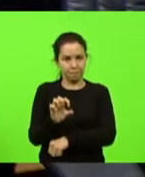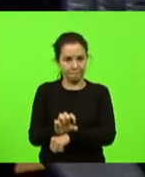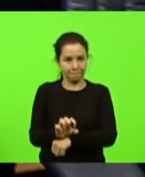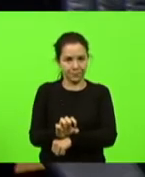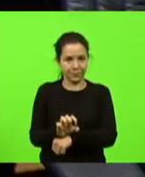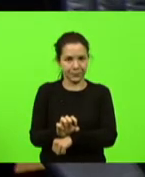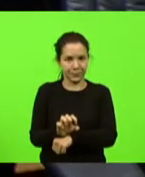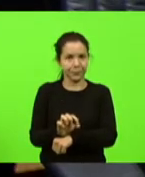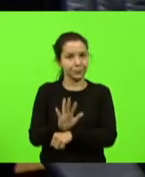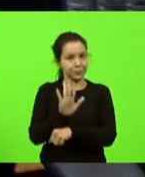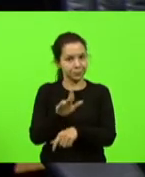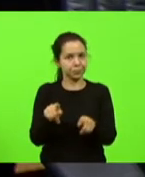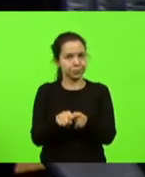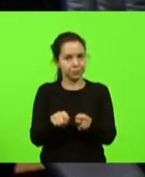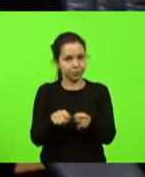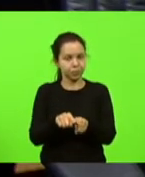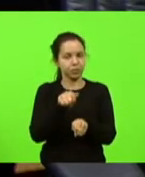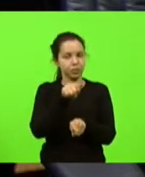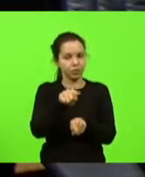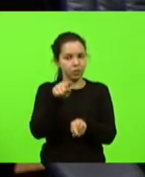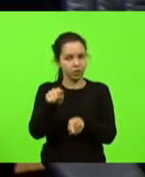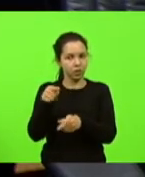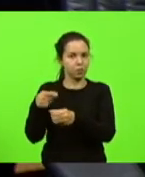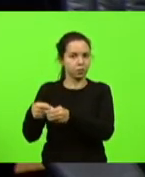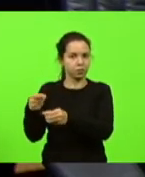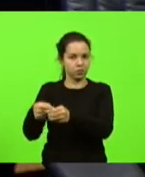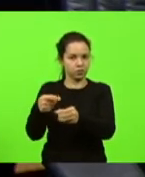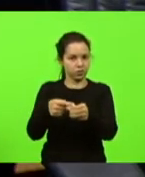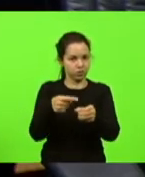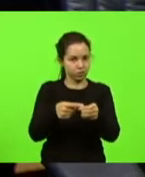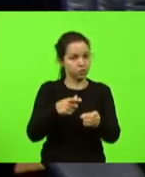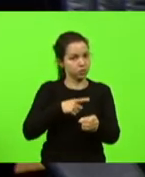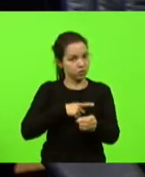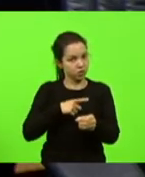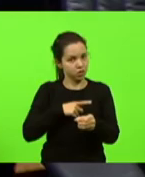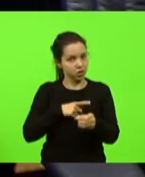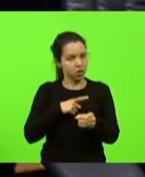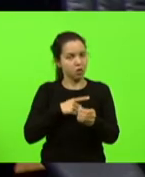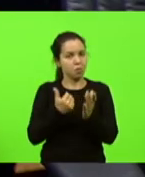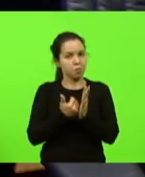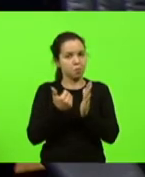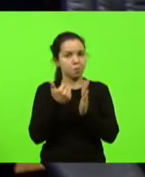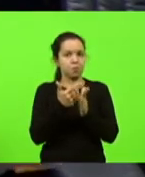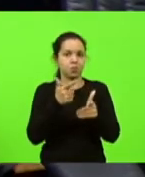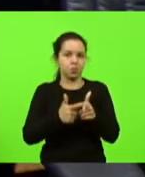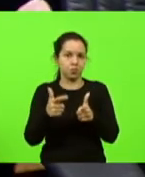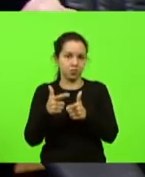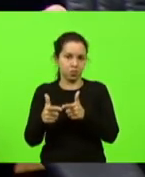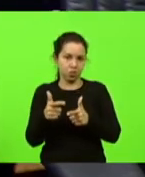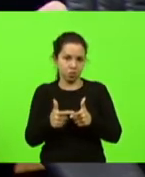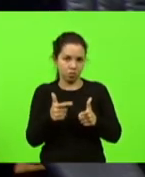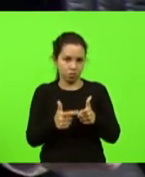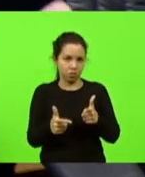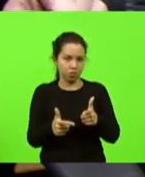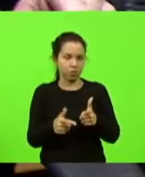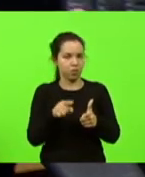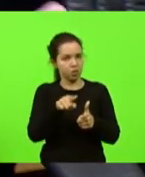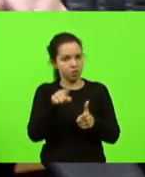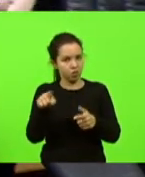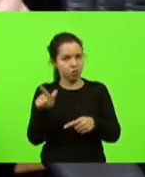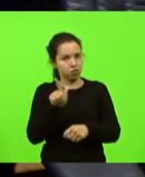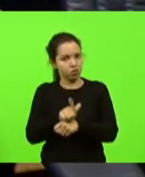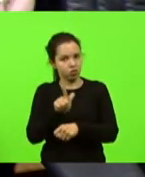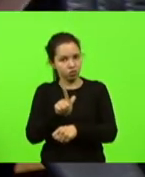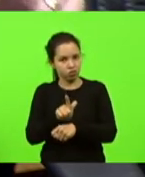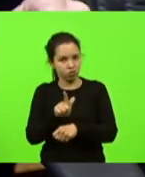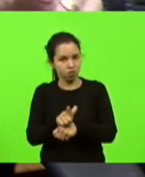municípios que existem os maiores problemas. E é através do gestor público municipal que